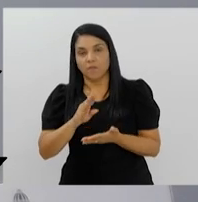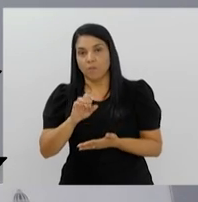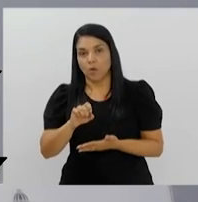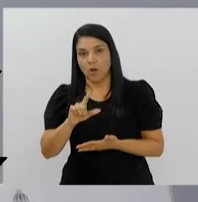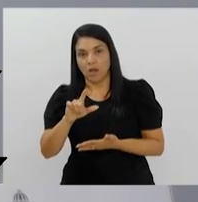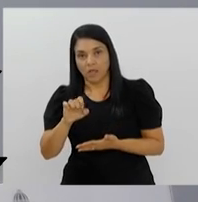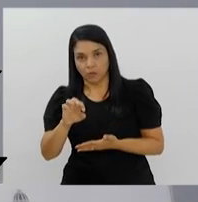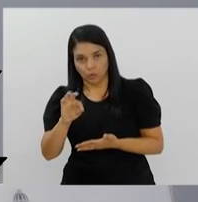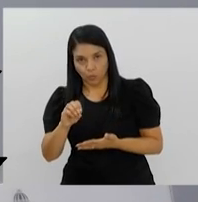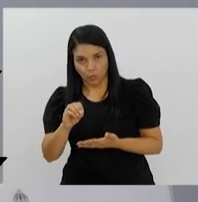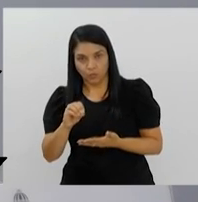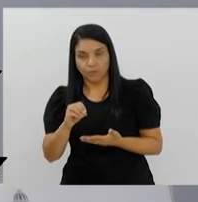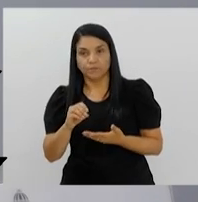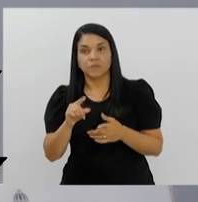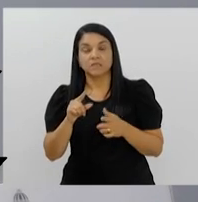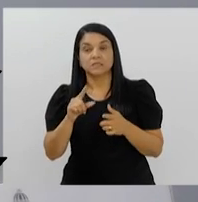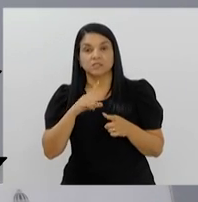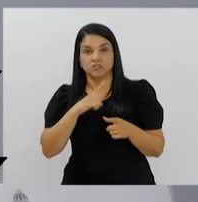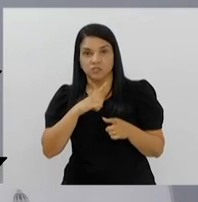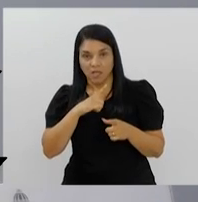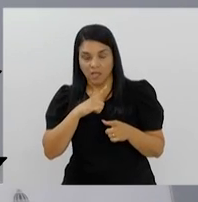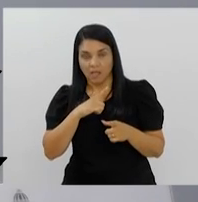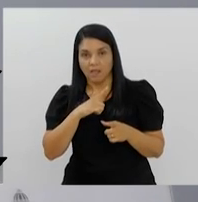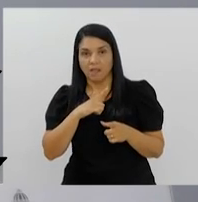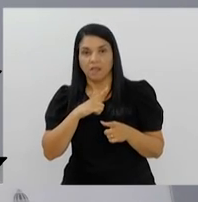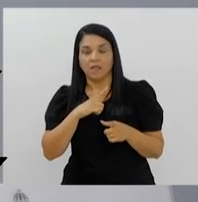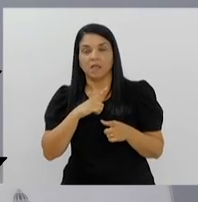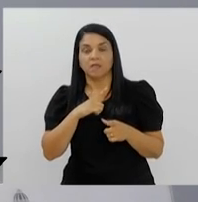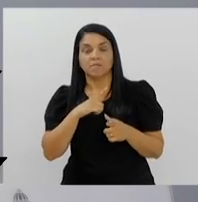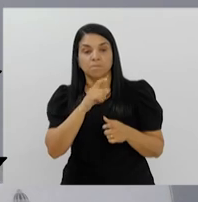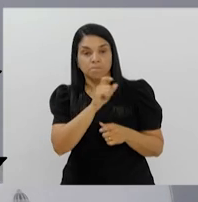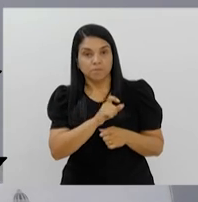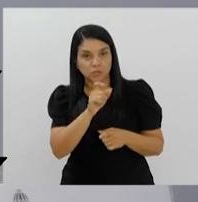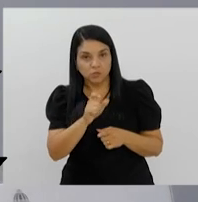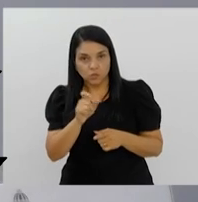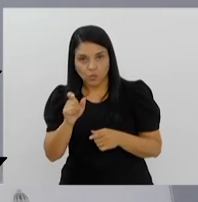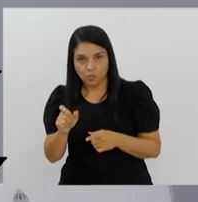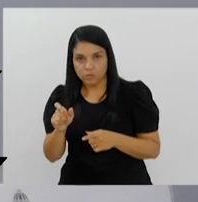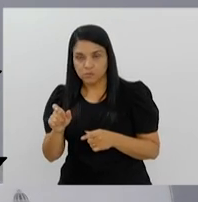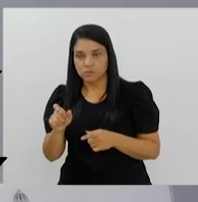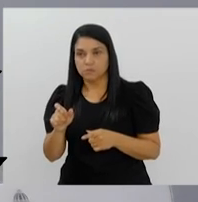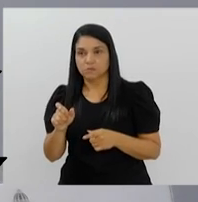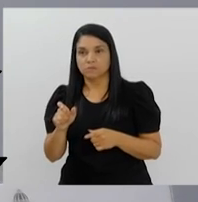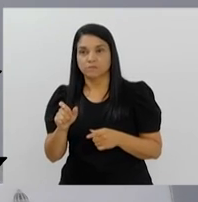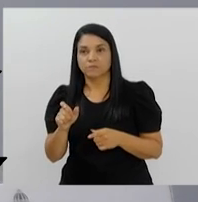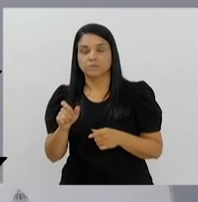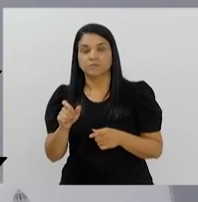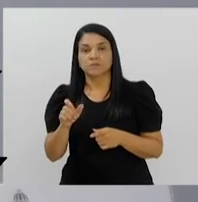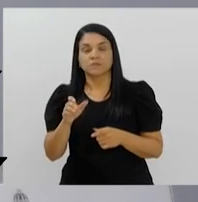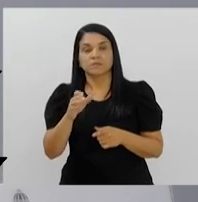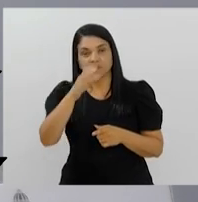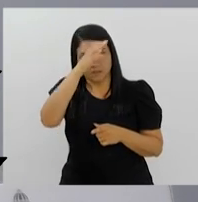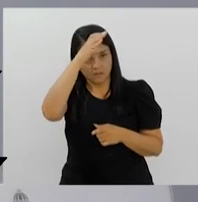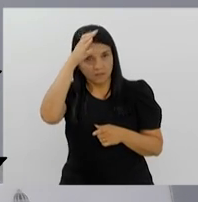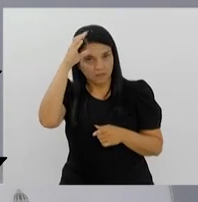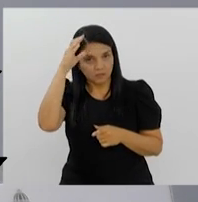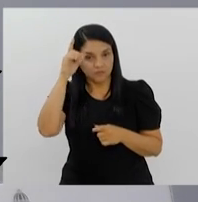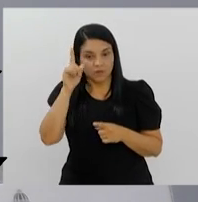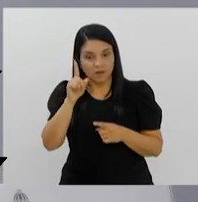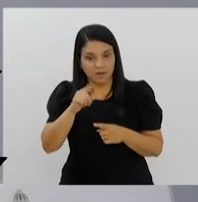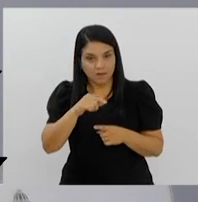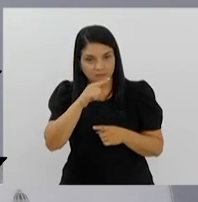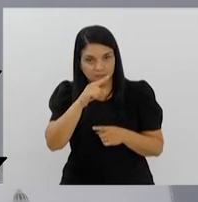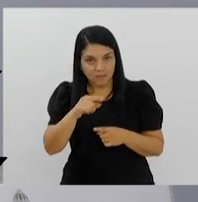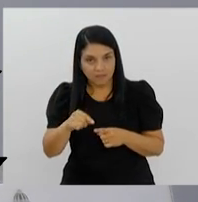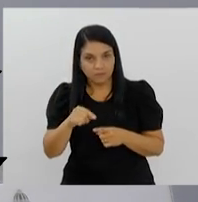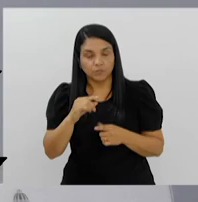volto a dizer se eventualmente existem situações em que algum beneficiário foi cancelado por uma